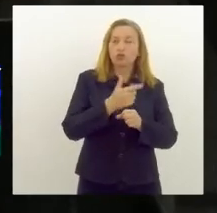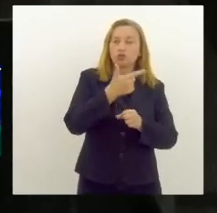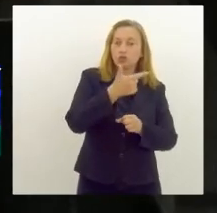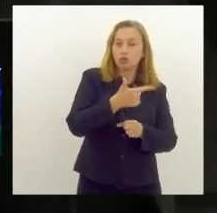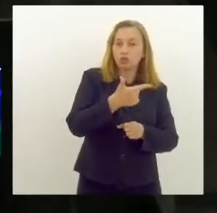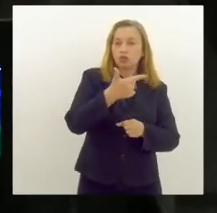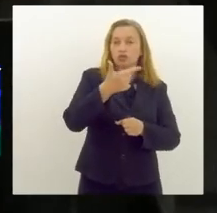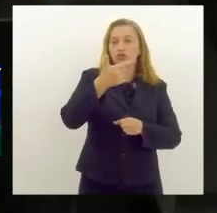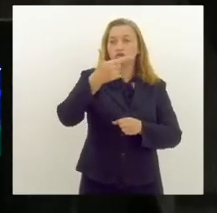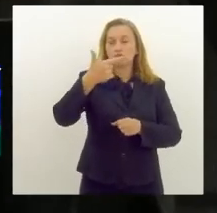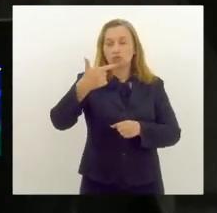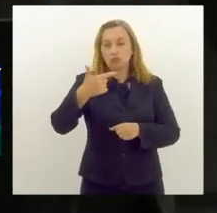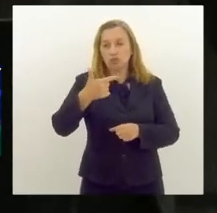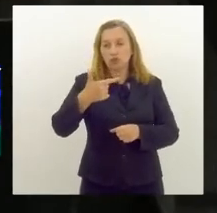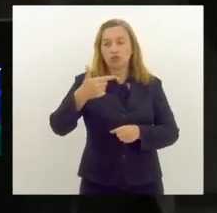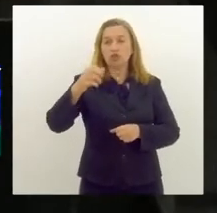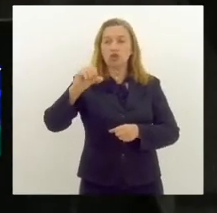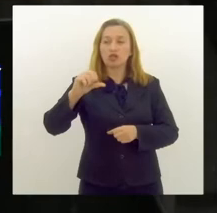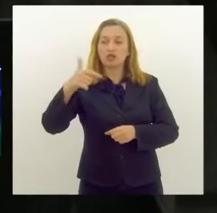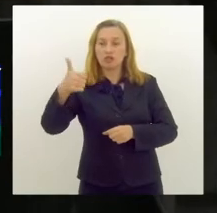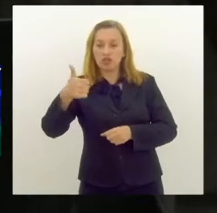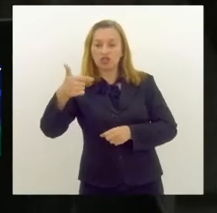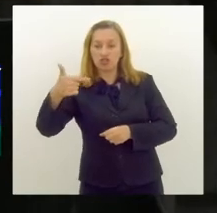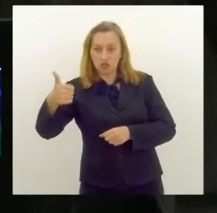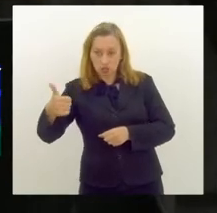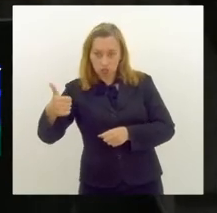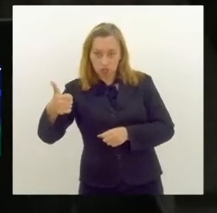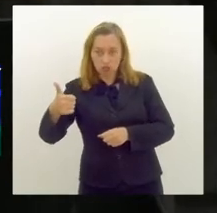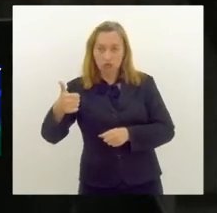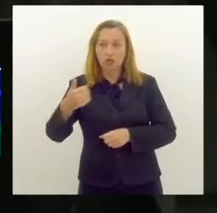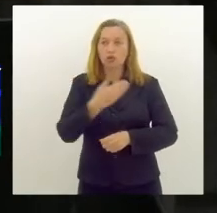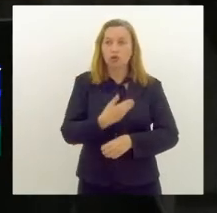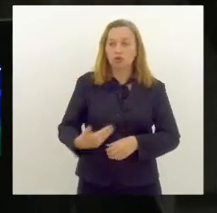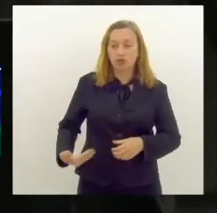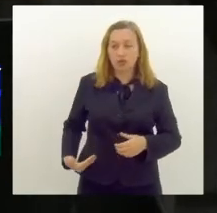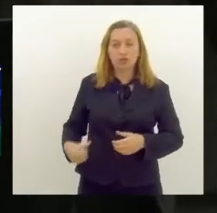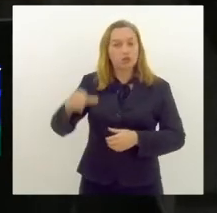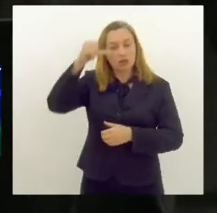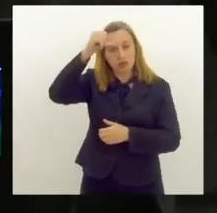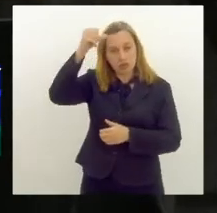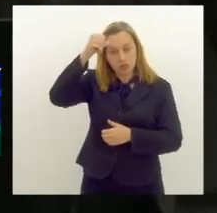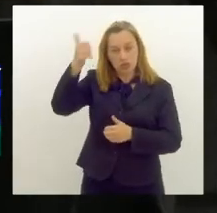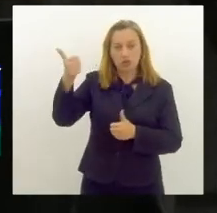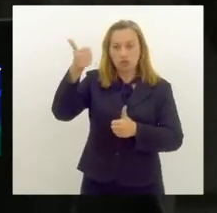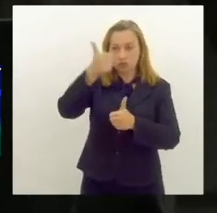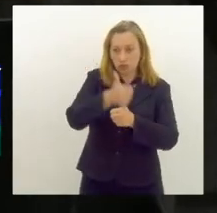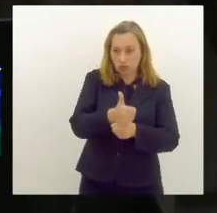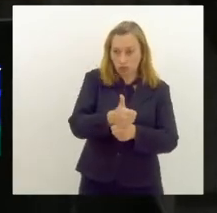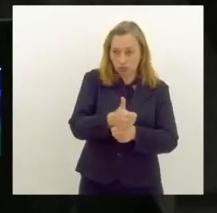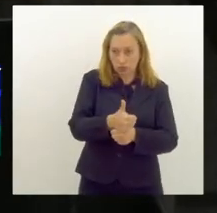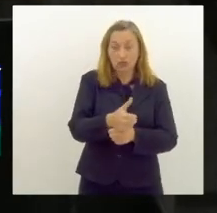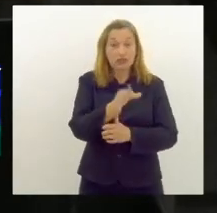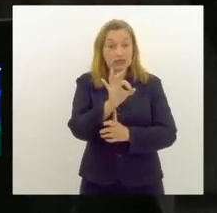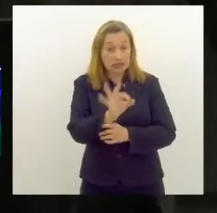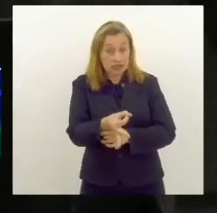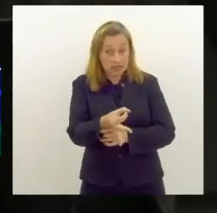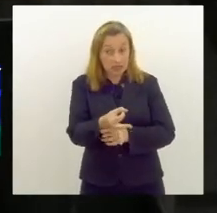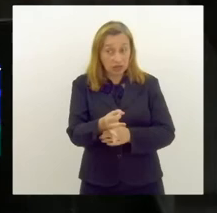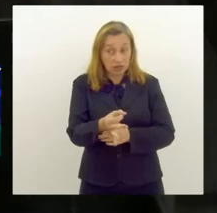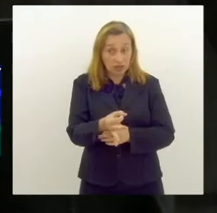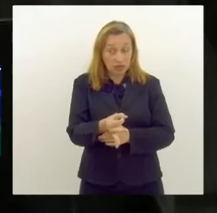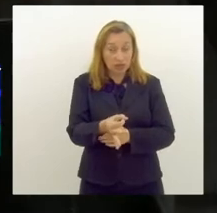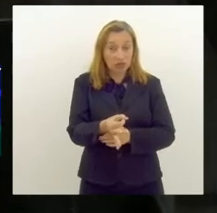2021, tomou posse o governador Cláudio Castro de forma definitiva. Por via